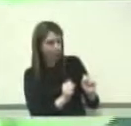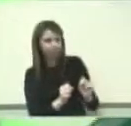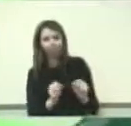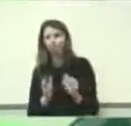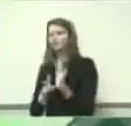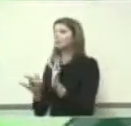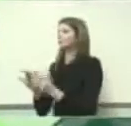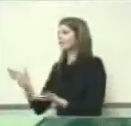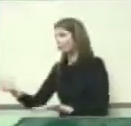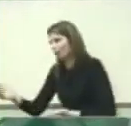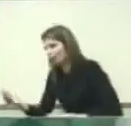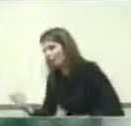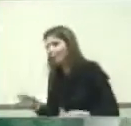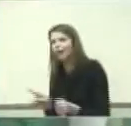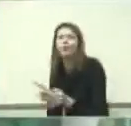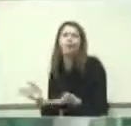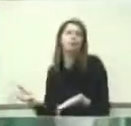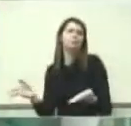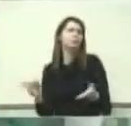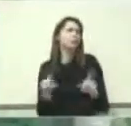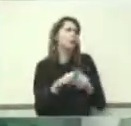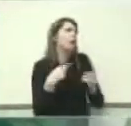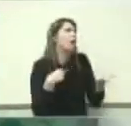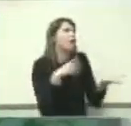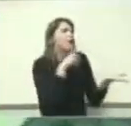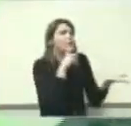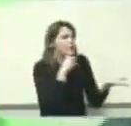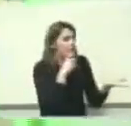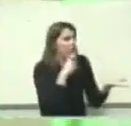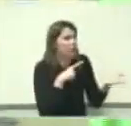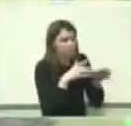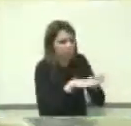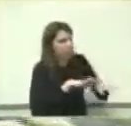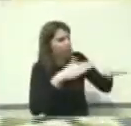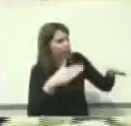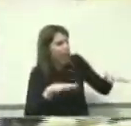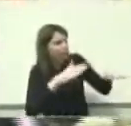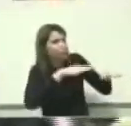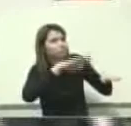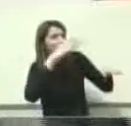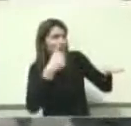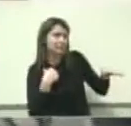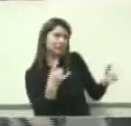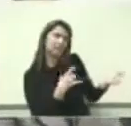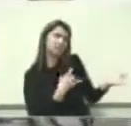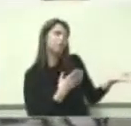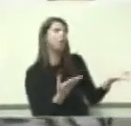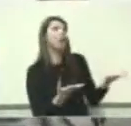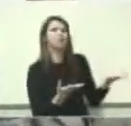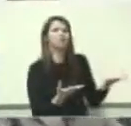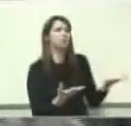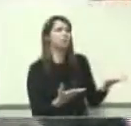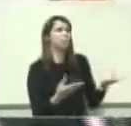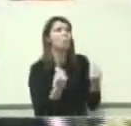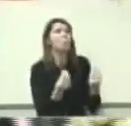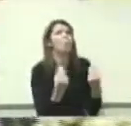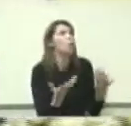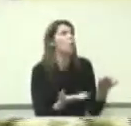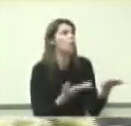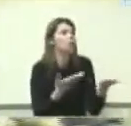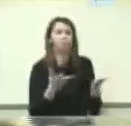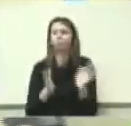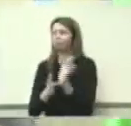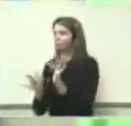Pedro mas senhor mas é frio e as ondas são altas e eu estou com medo vença o medo Pedro